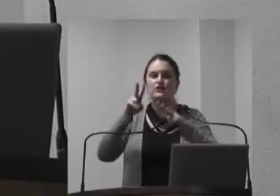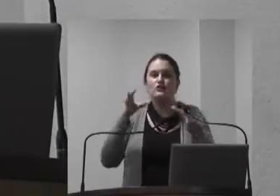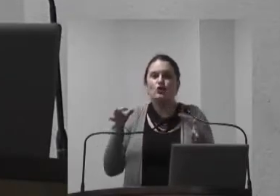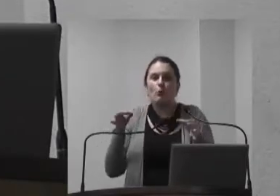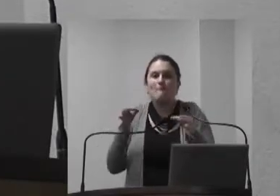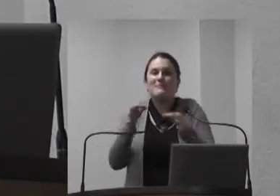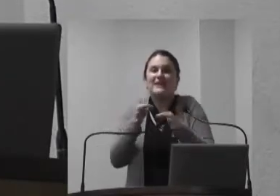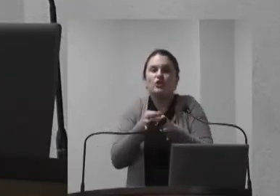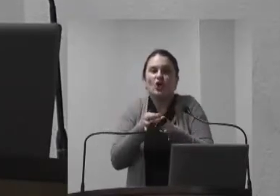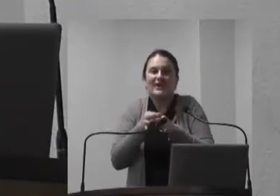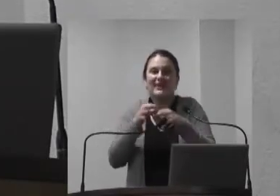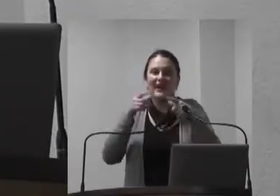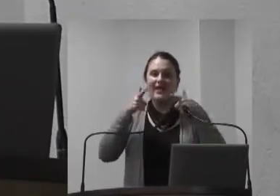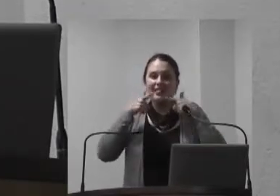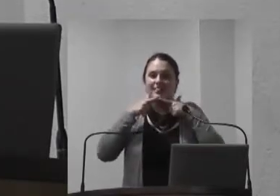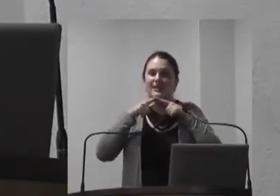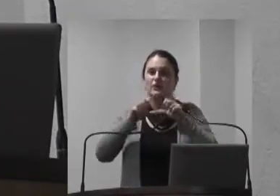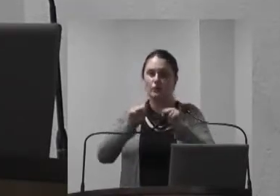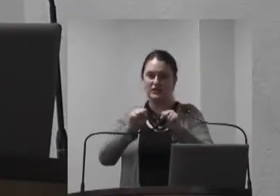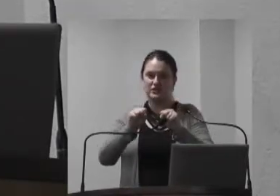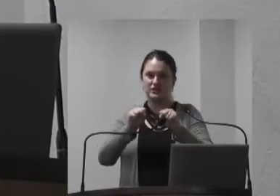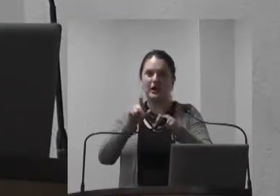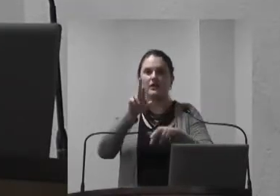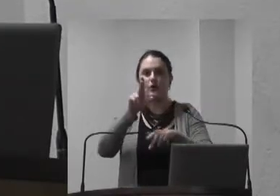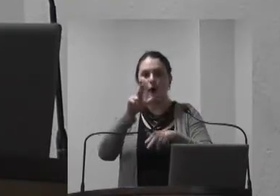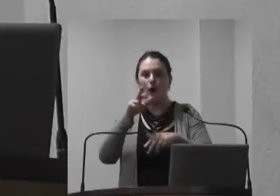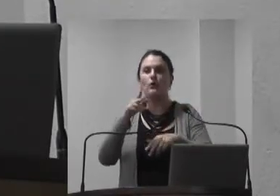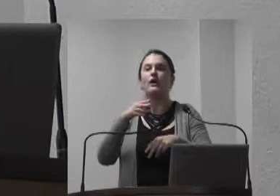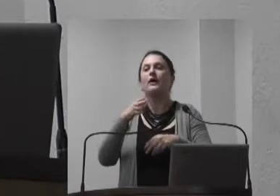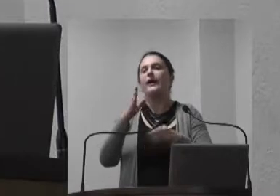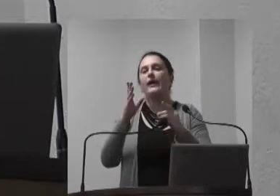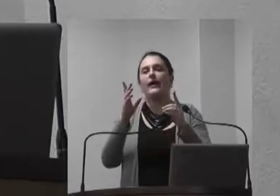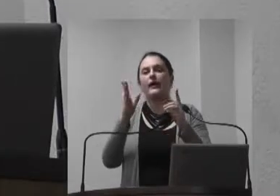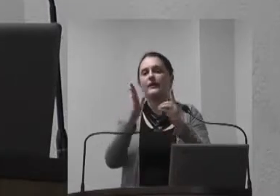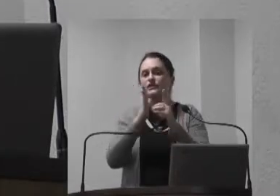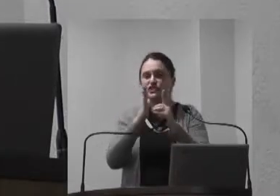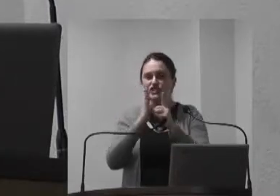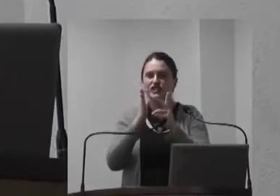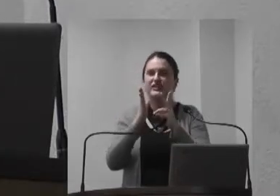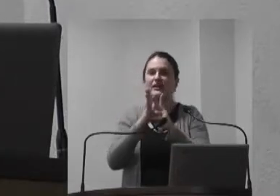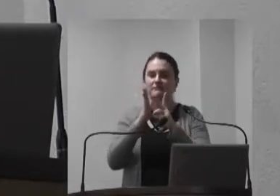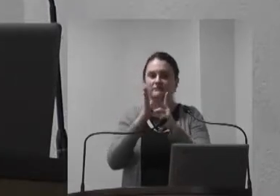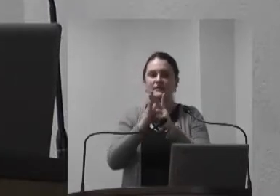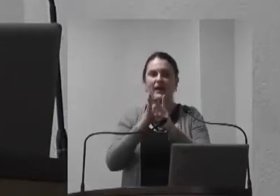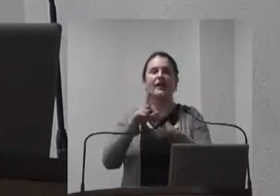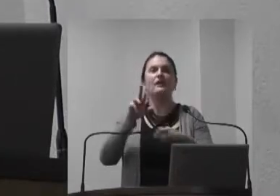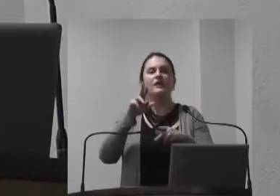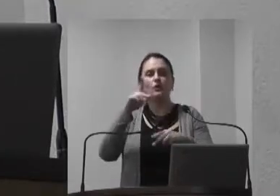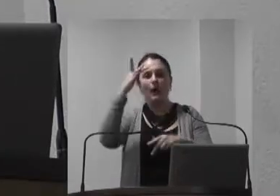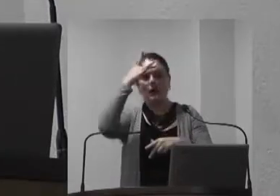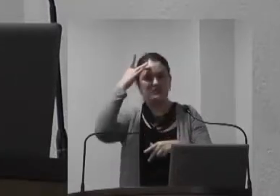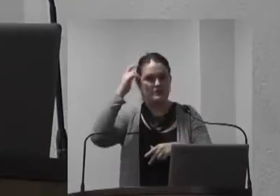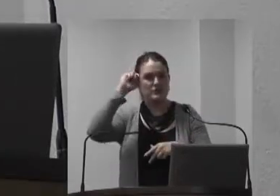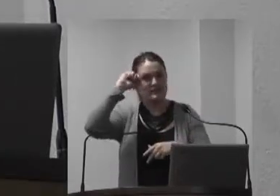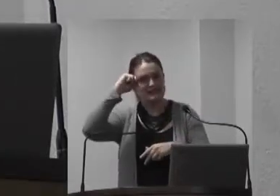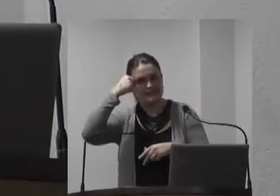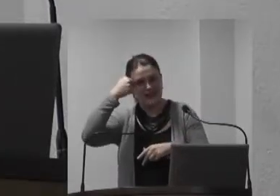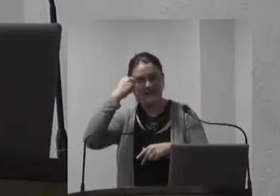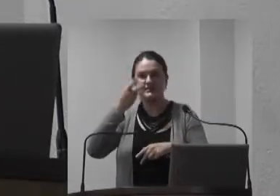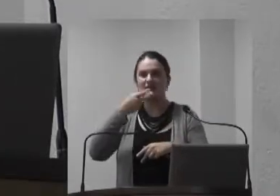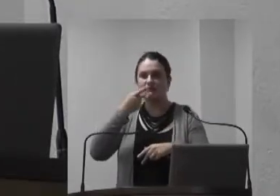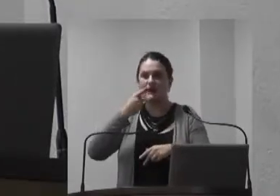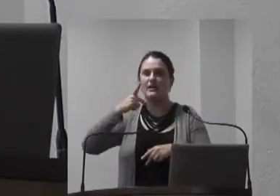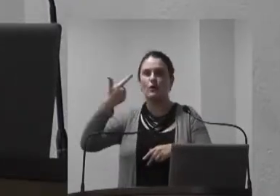são vistos como minoria linguística, igual indígena, né? Igual as